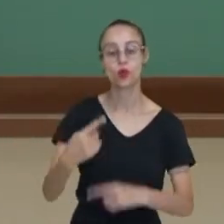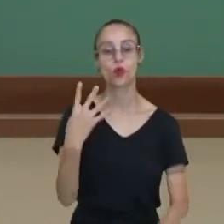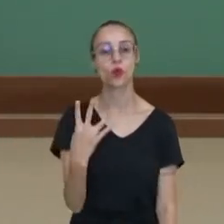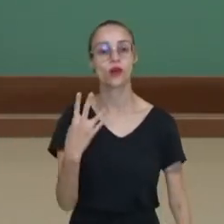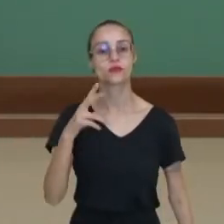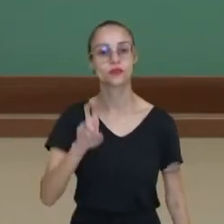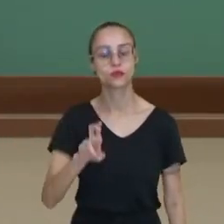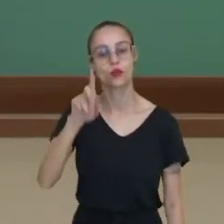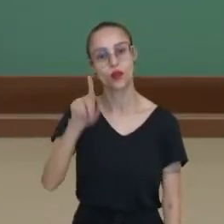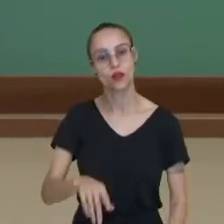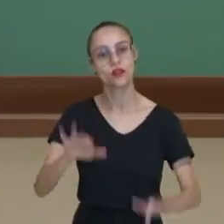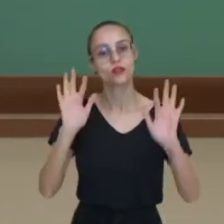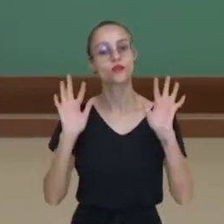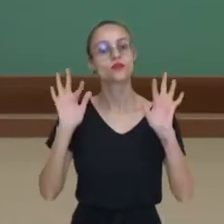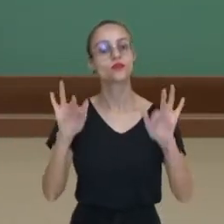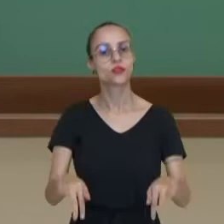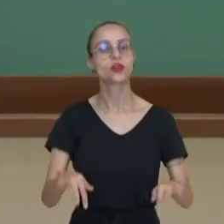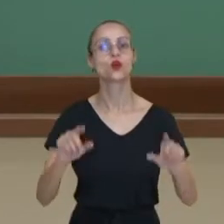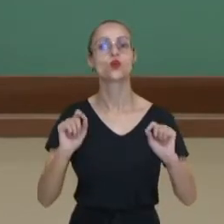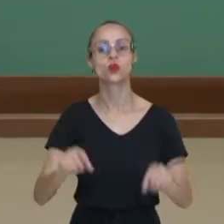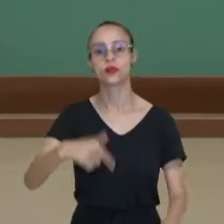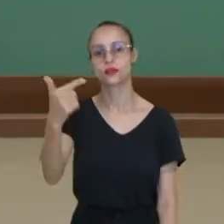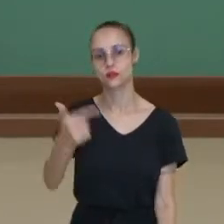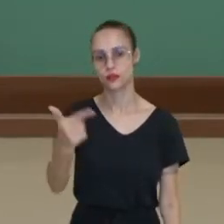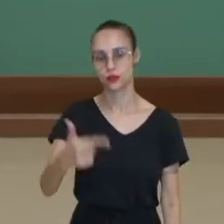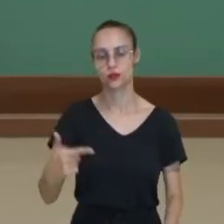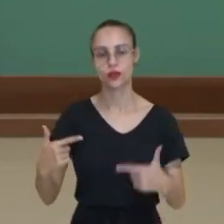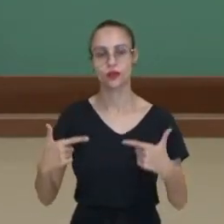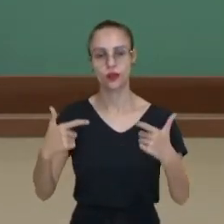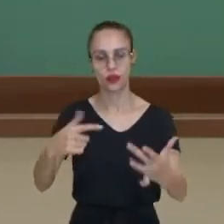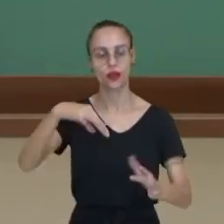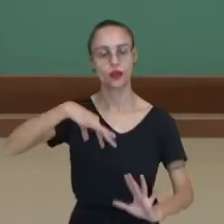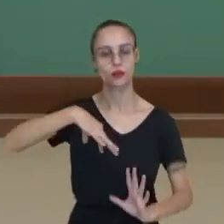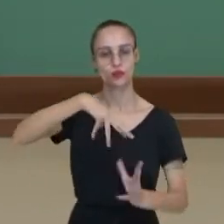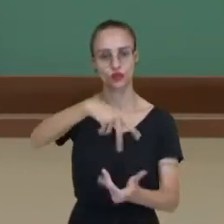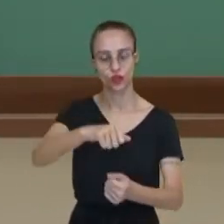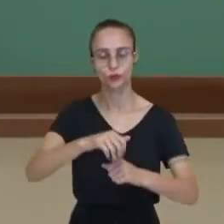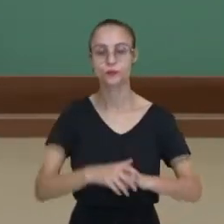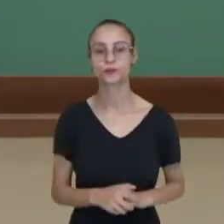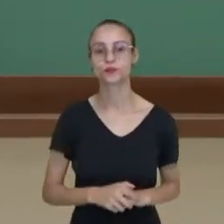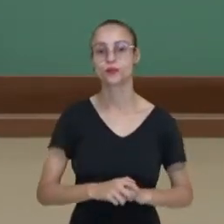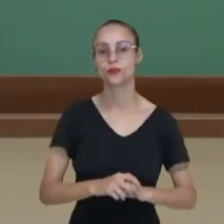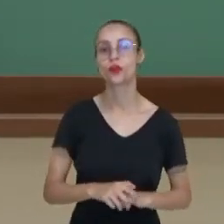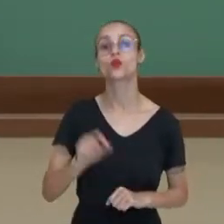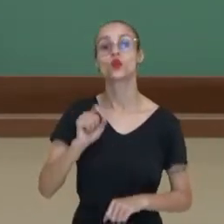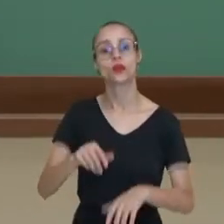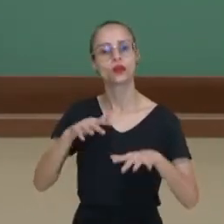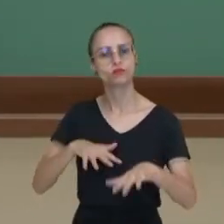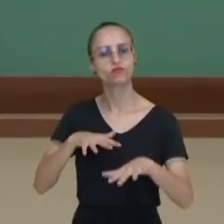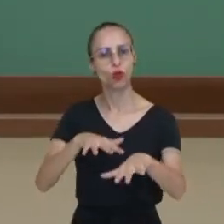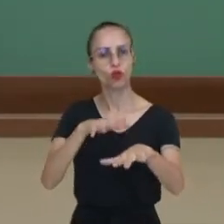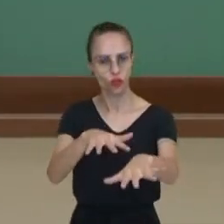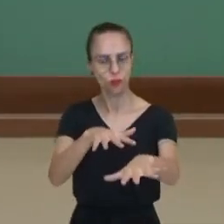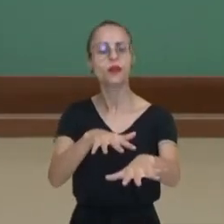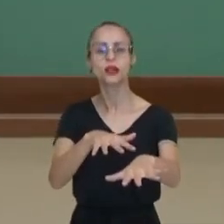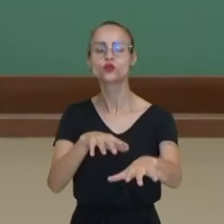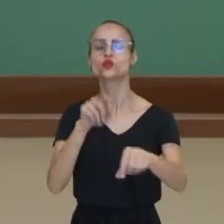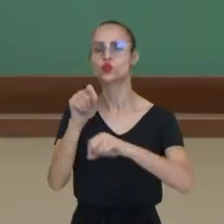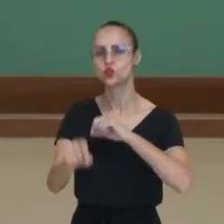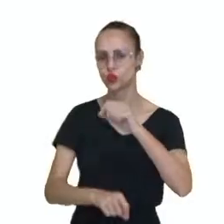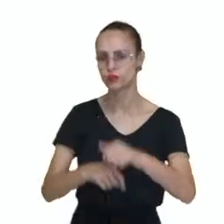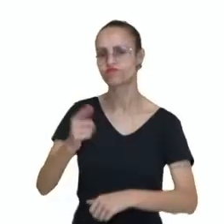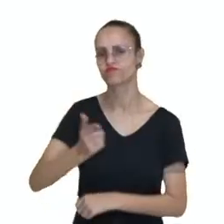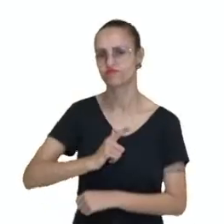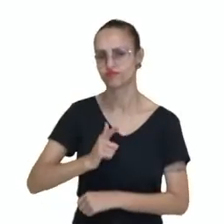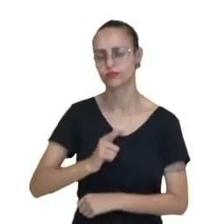pós-45, ao final da Segunda Guerra Mundial, sobre movimentos de contestação que aconteceram em